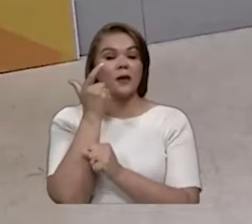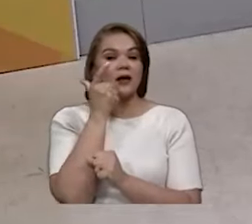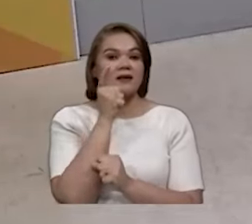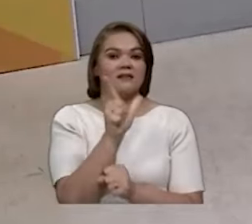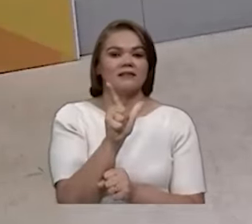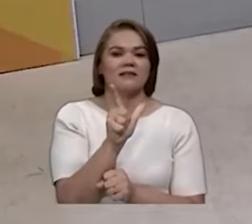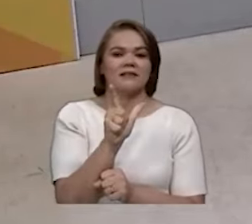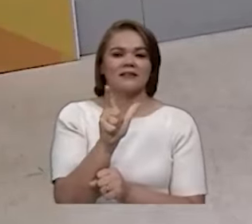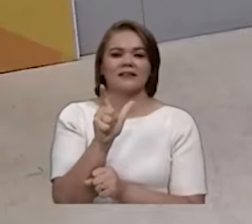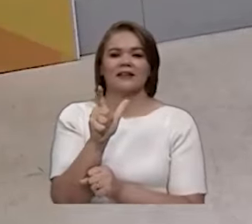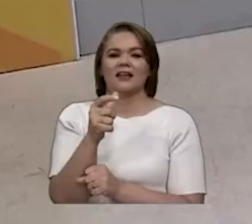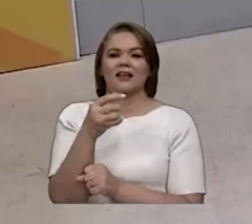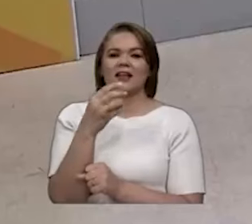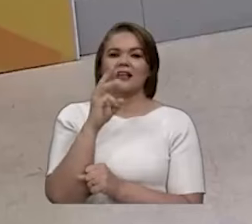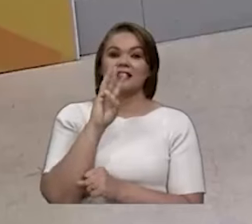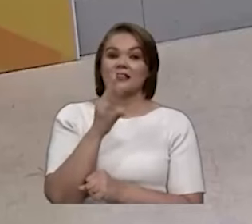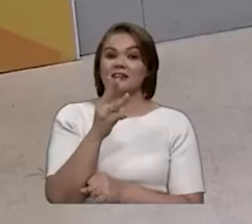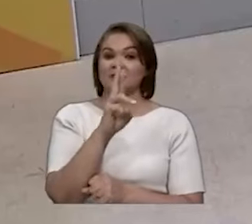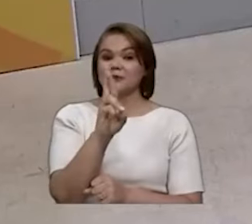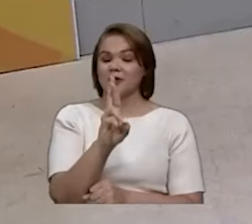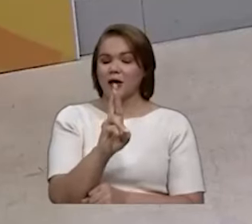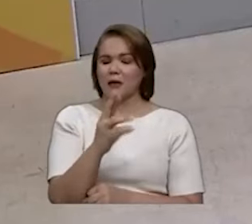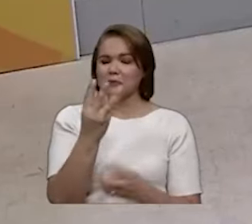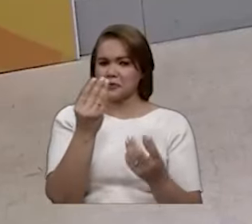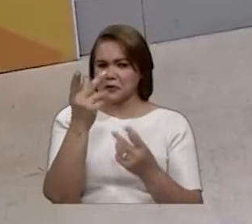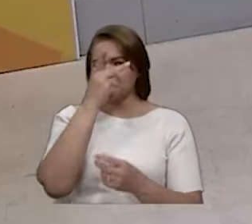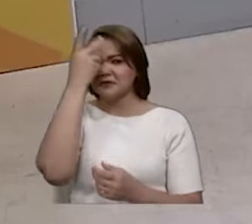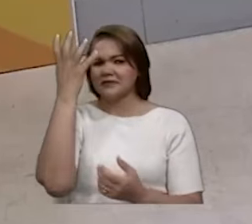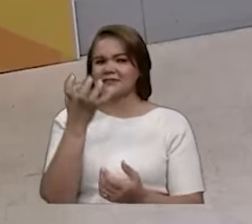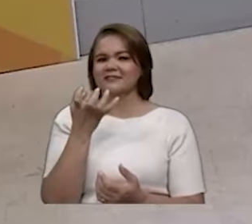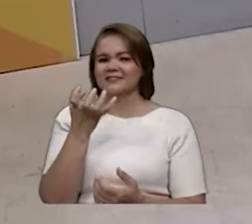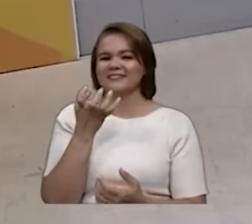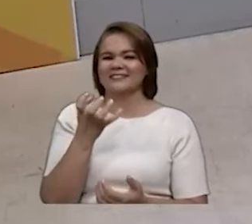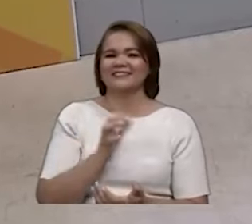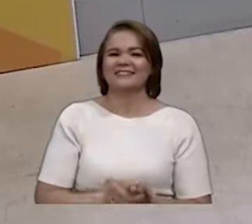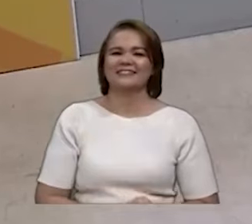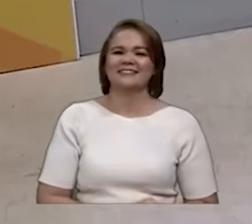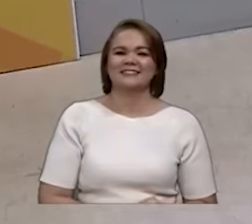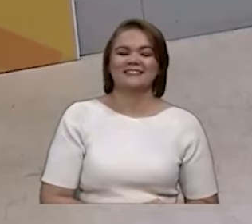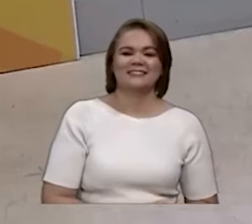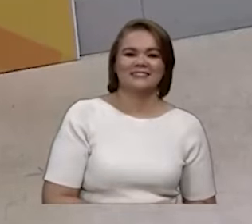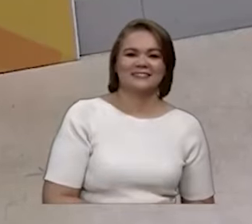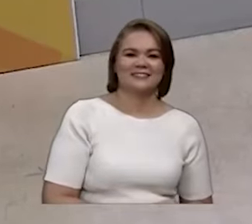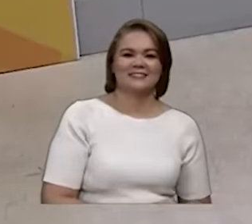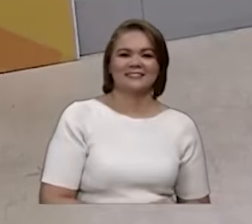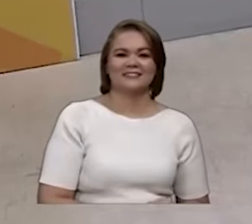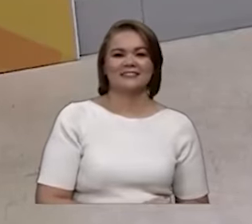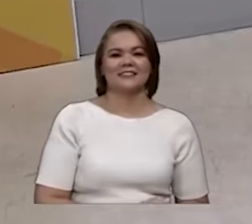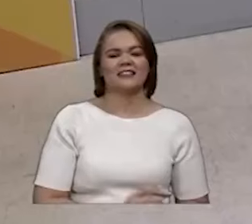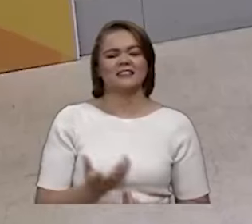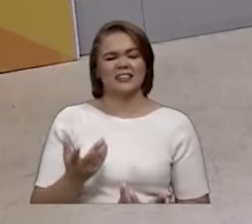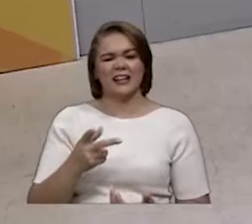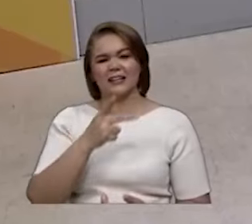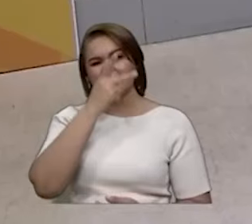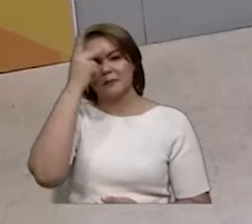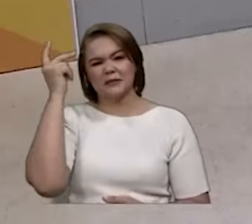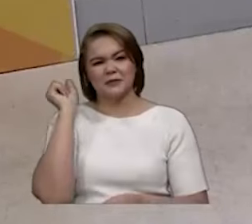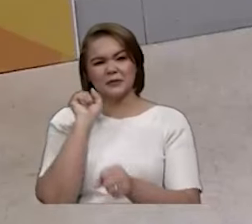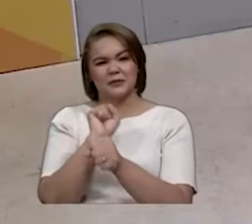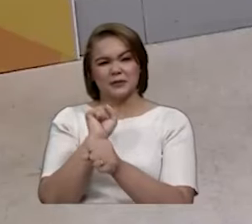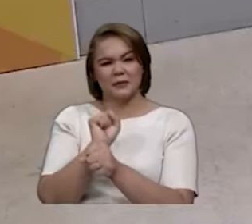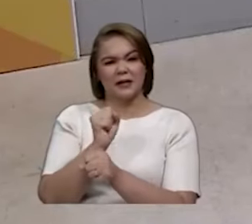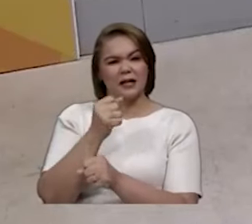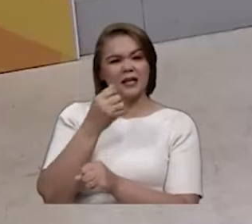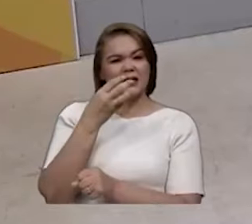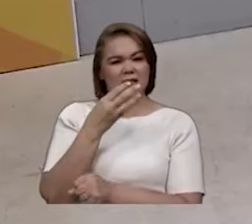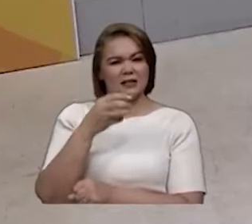é de R$3.000, muita gente querendo. Ih, será que tem alguém esperando você,